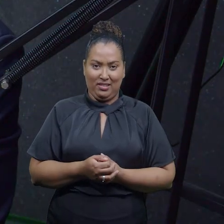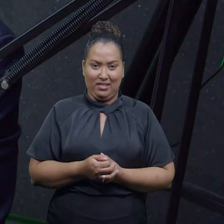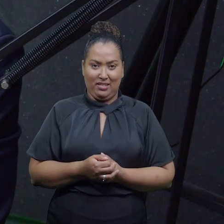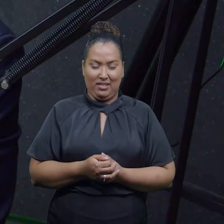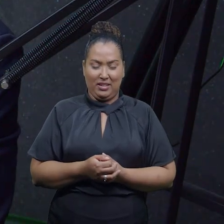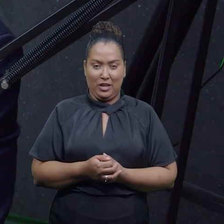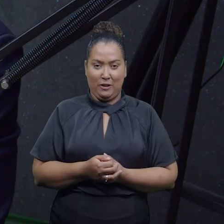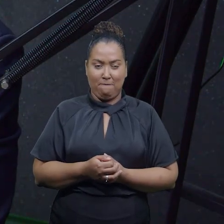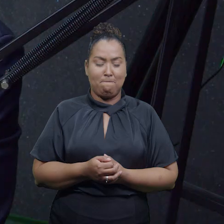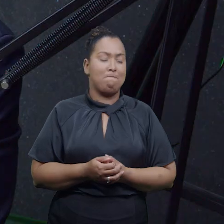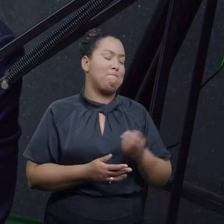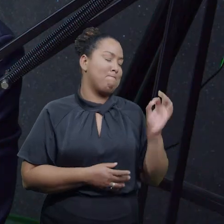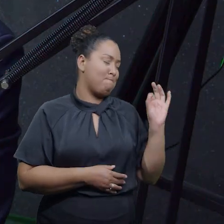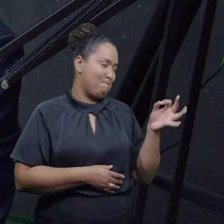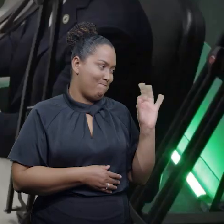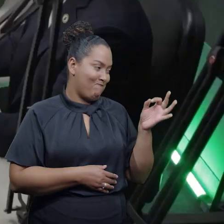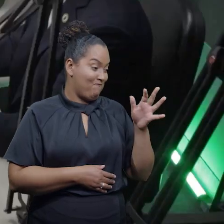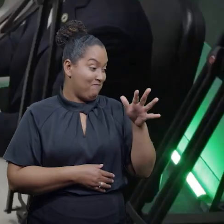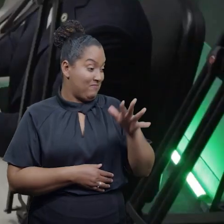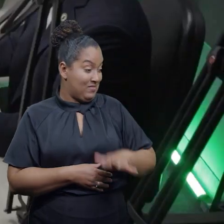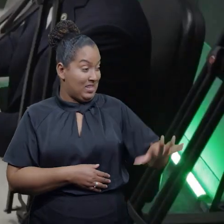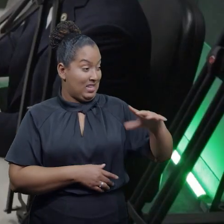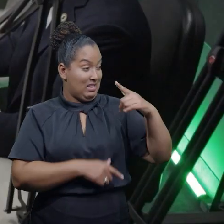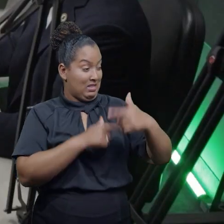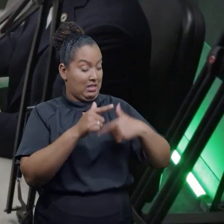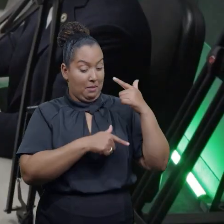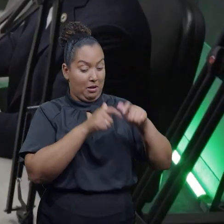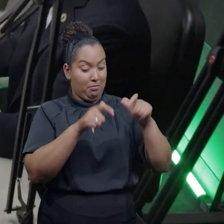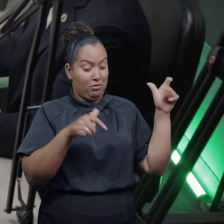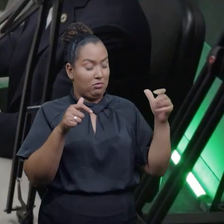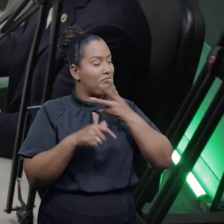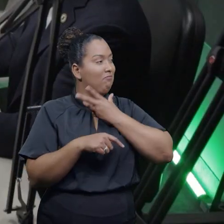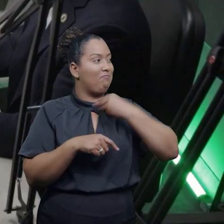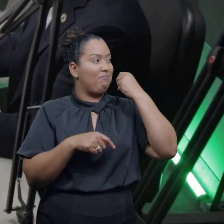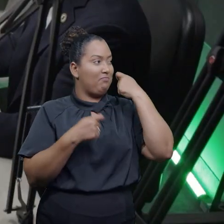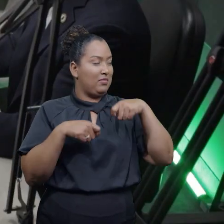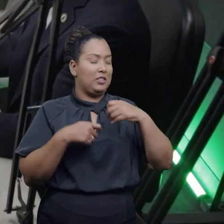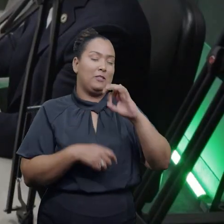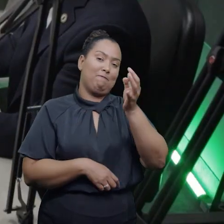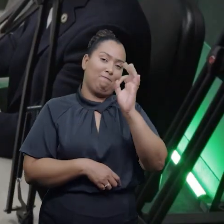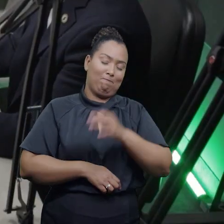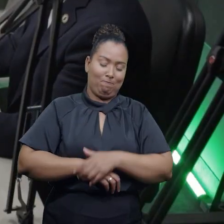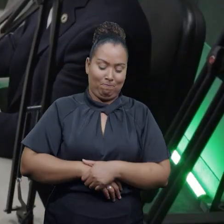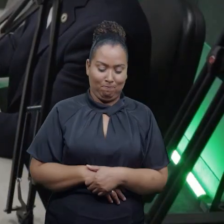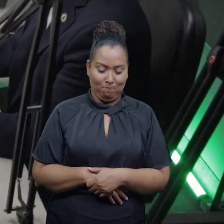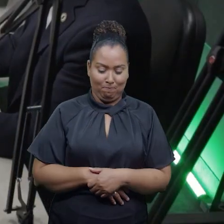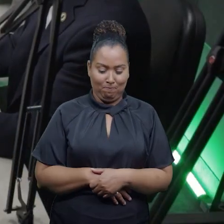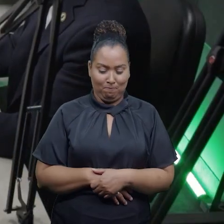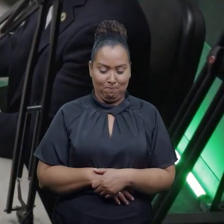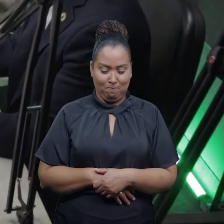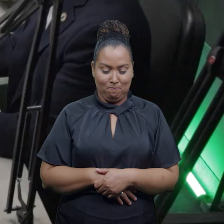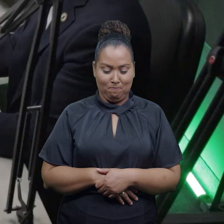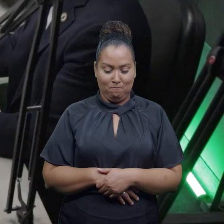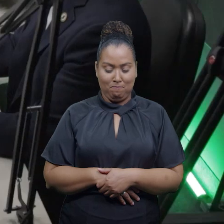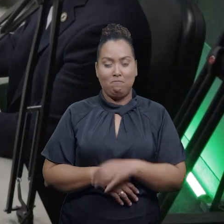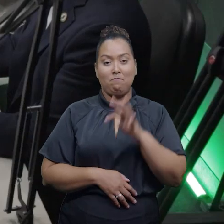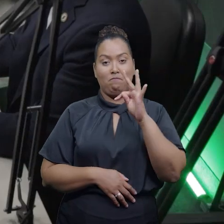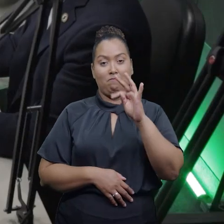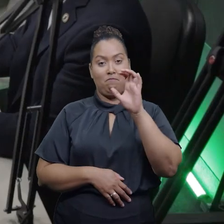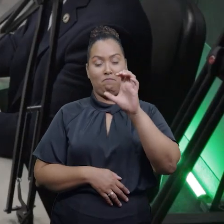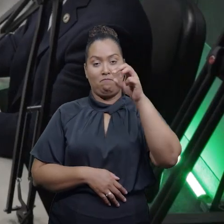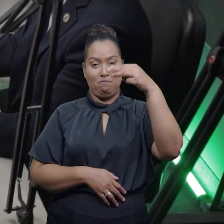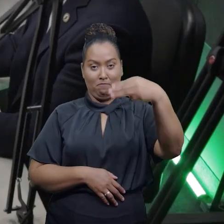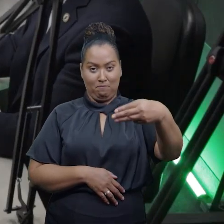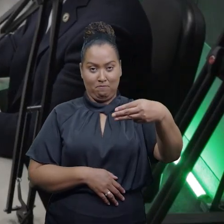trabalho dos órgãos de controle externo. Sim, a qualidade do ambiente de trabalho dessas pessoas, né? Sim. O